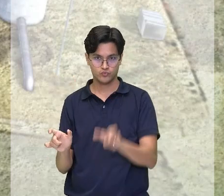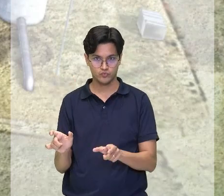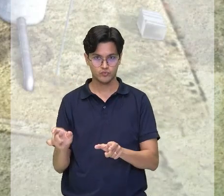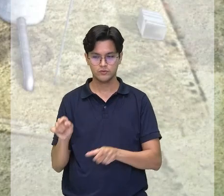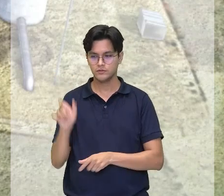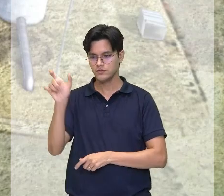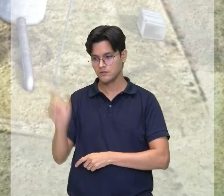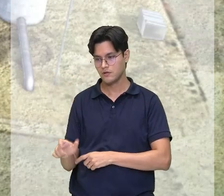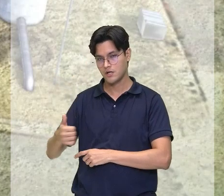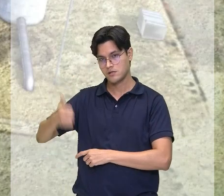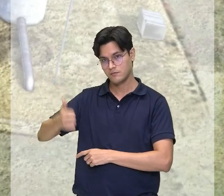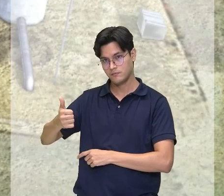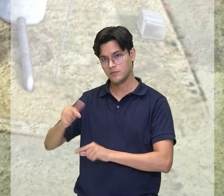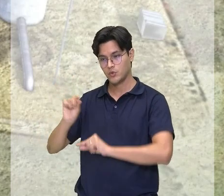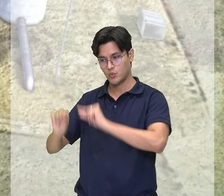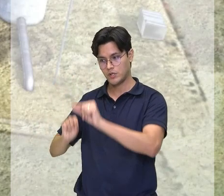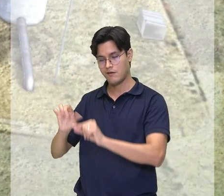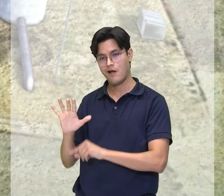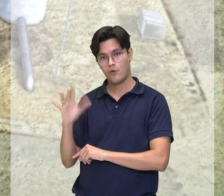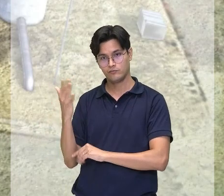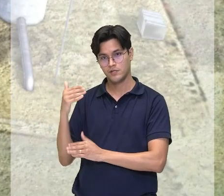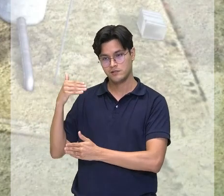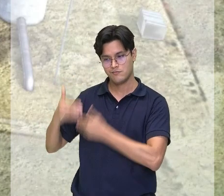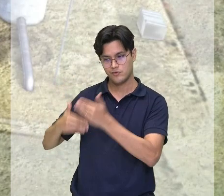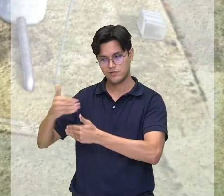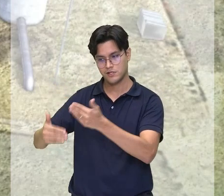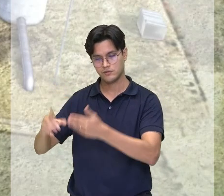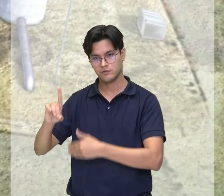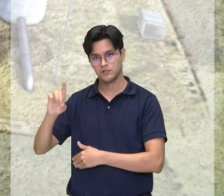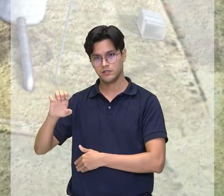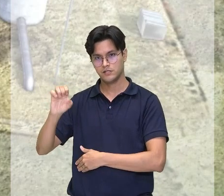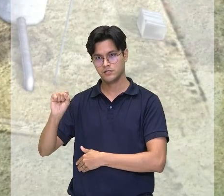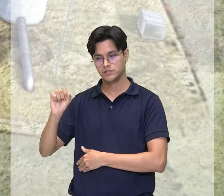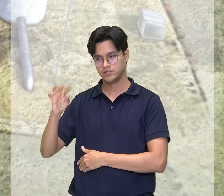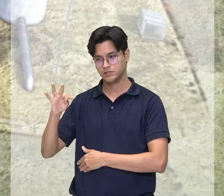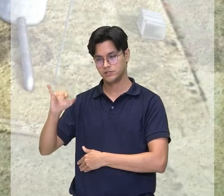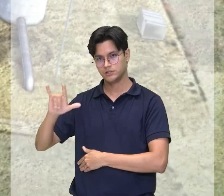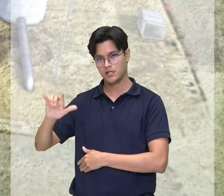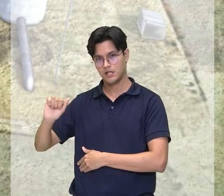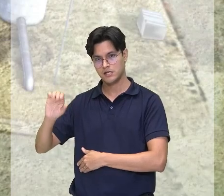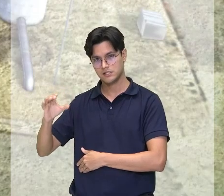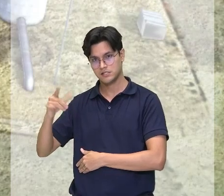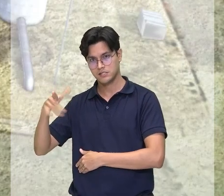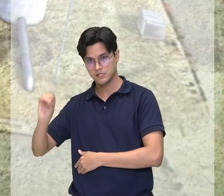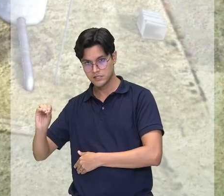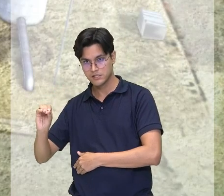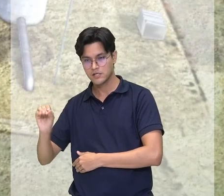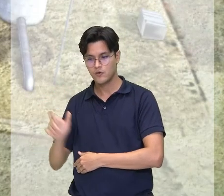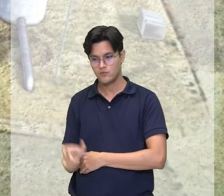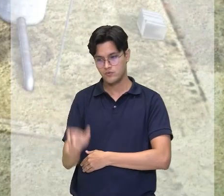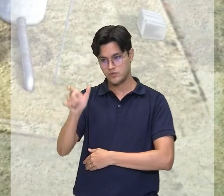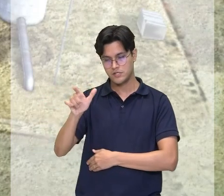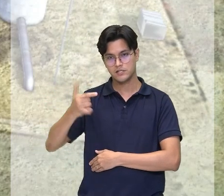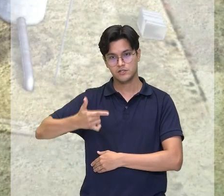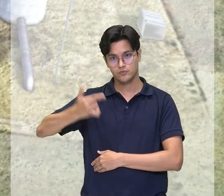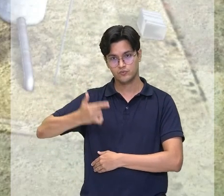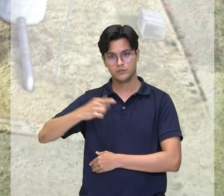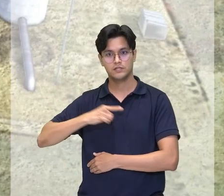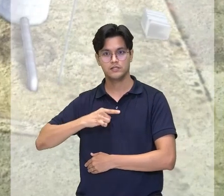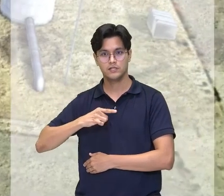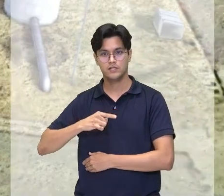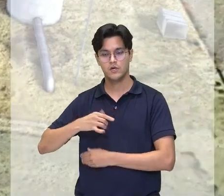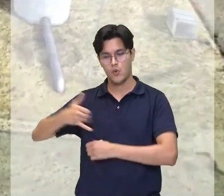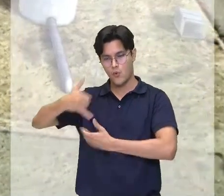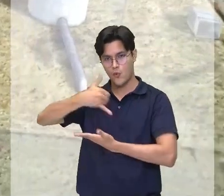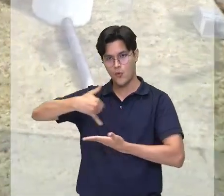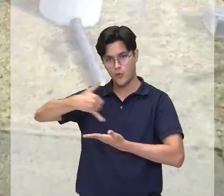óleos combustíveis. E na segunda coluna, nós vamos ter os óleos lubrificantes, certo?